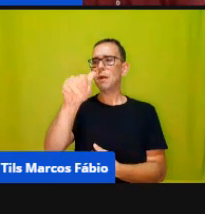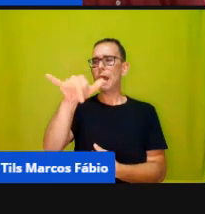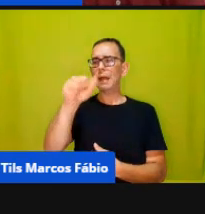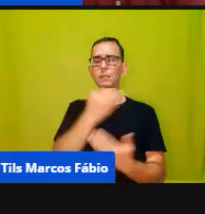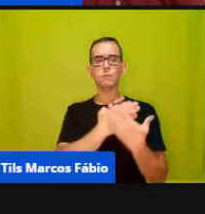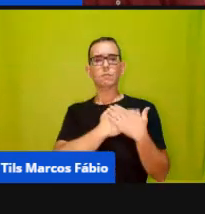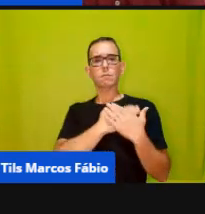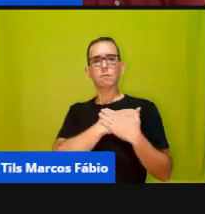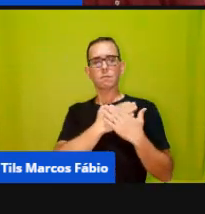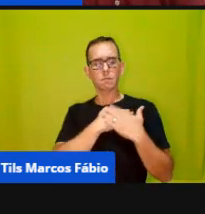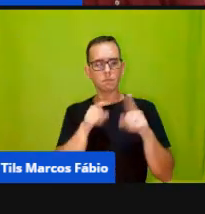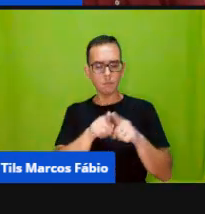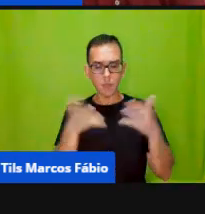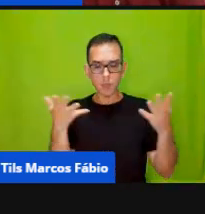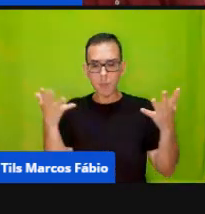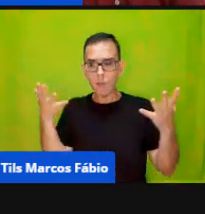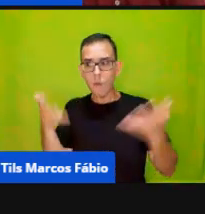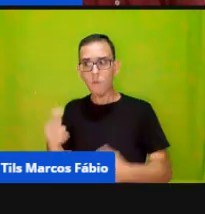hoje não existe mais, né?